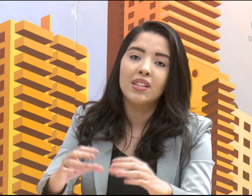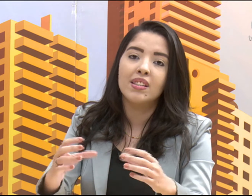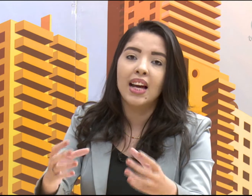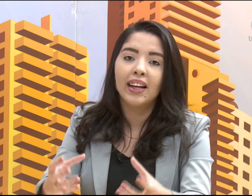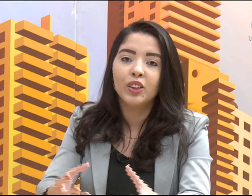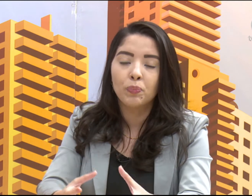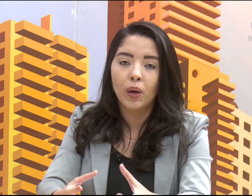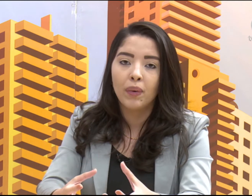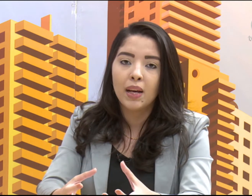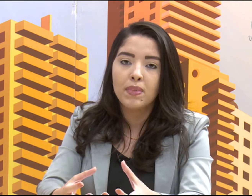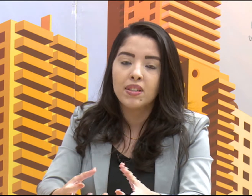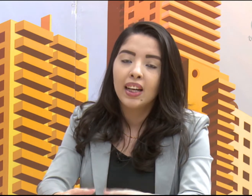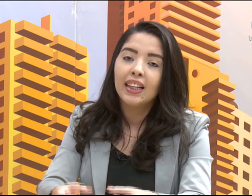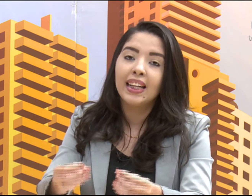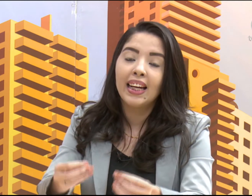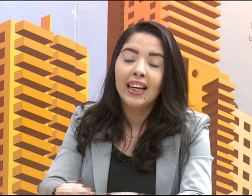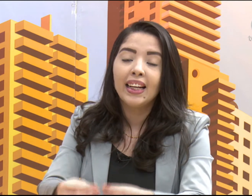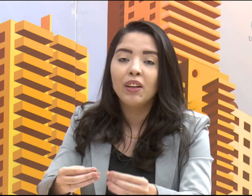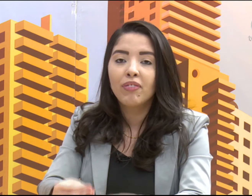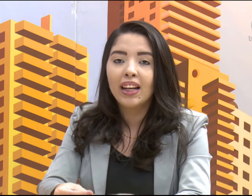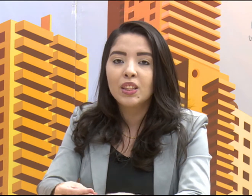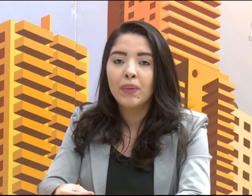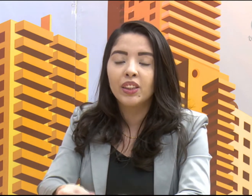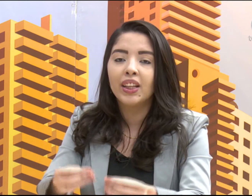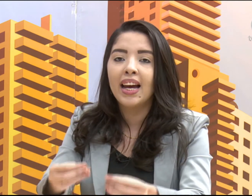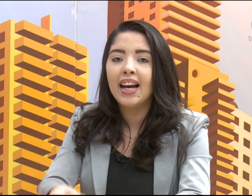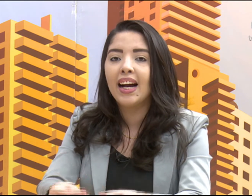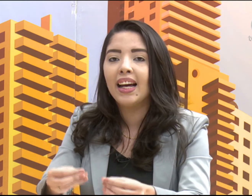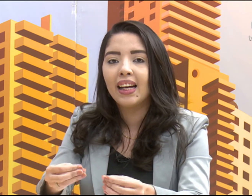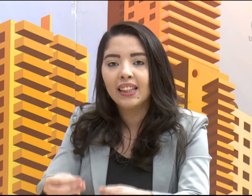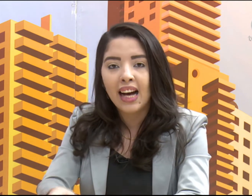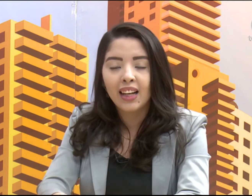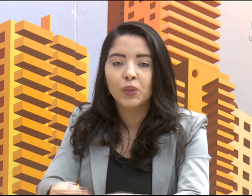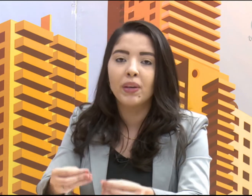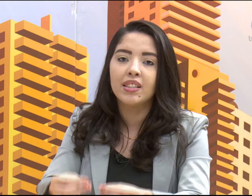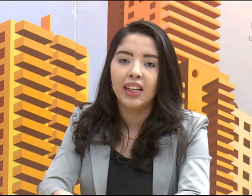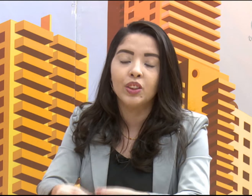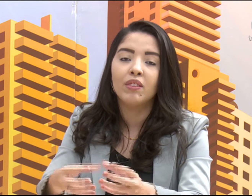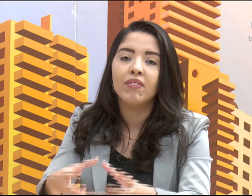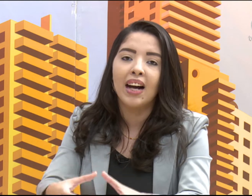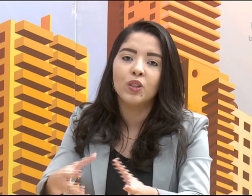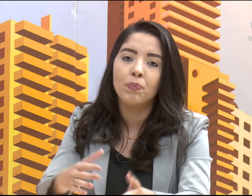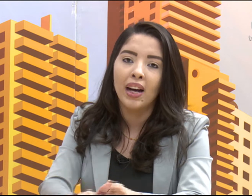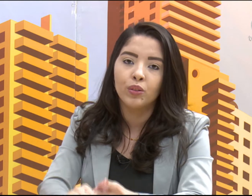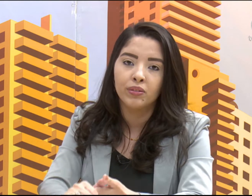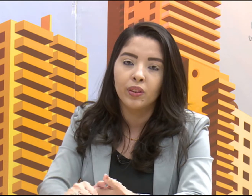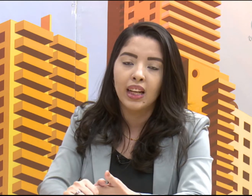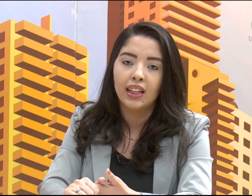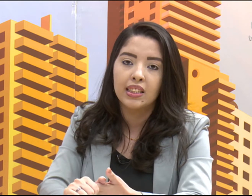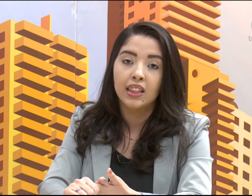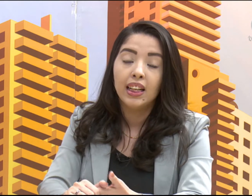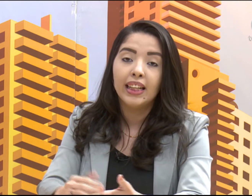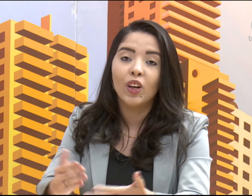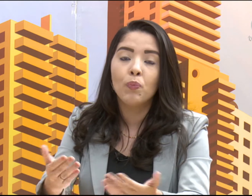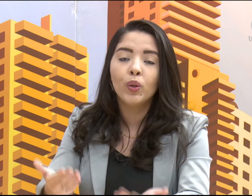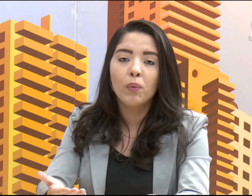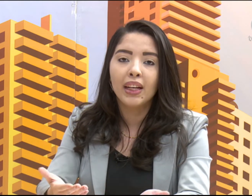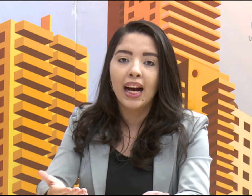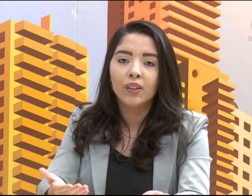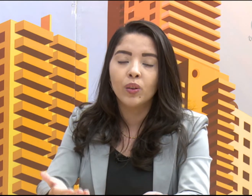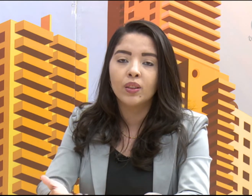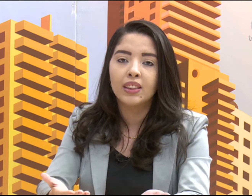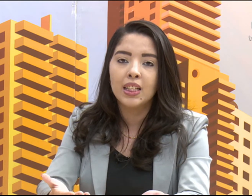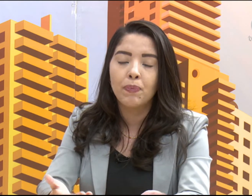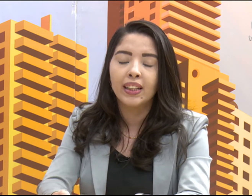é uma série de problemas que infelizmente é a realidade presente em vários bairros de Fortaleza então muito